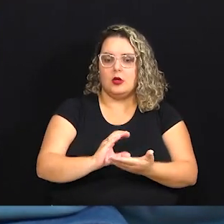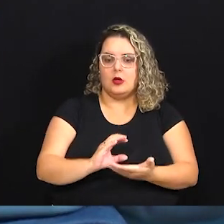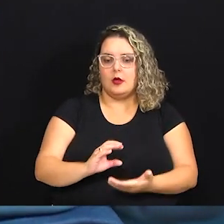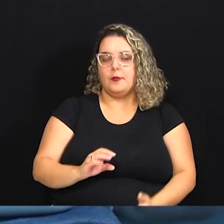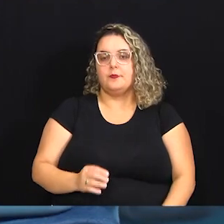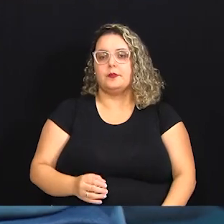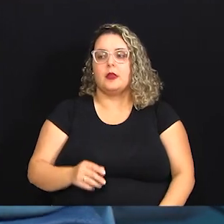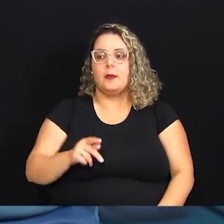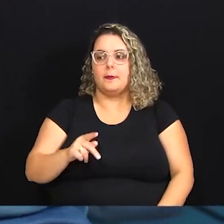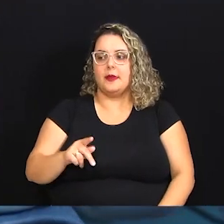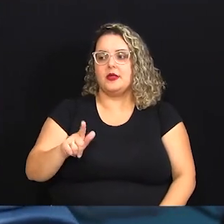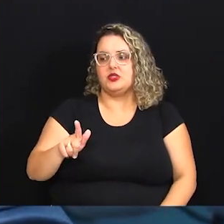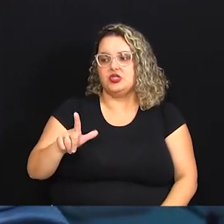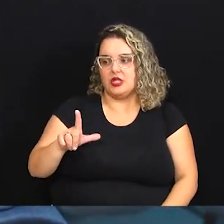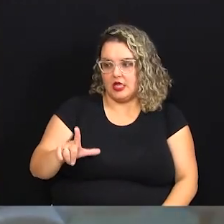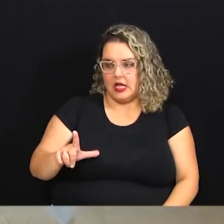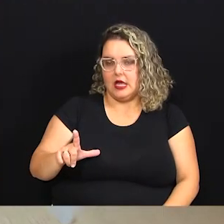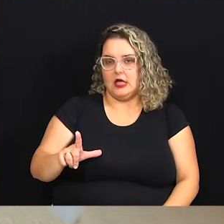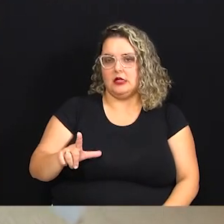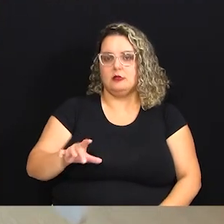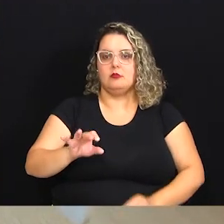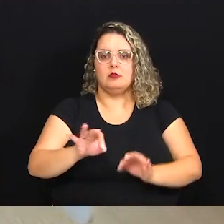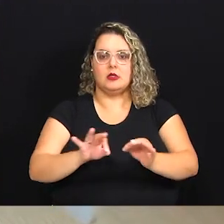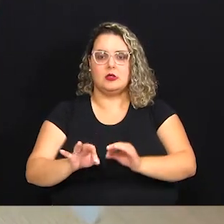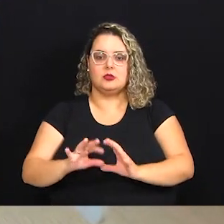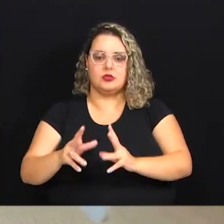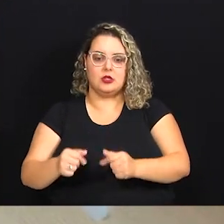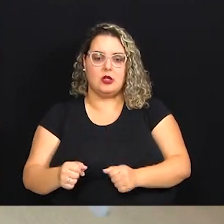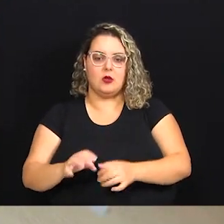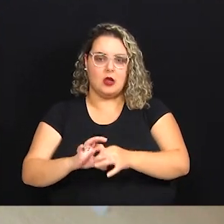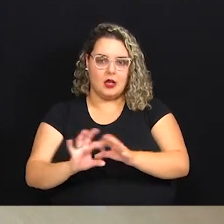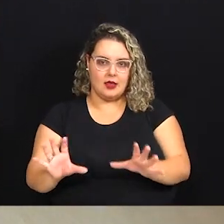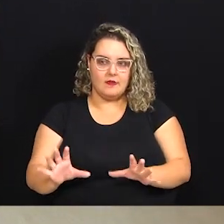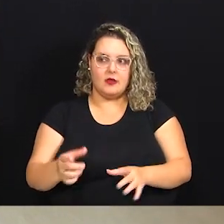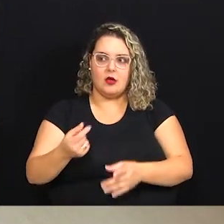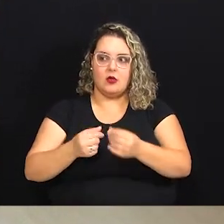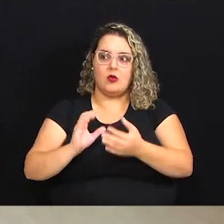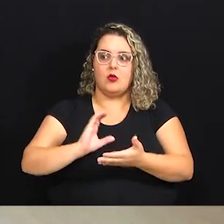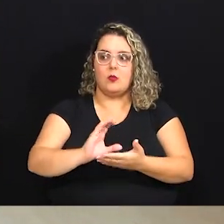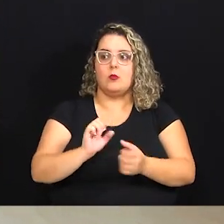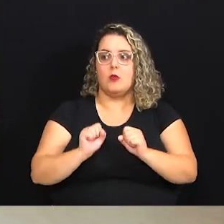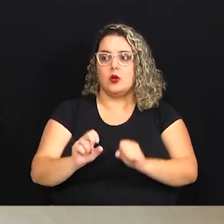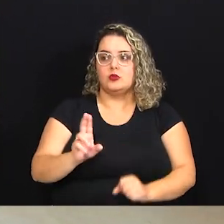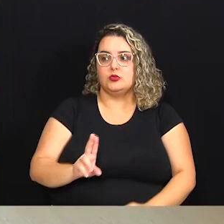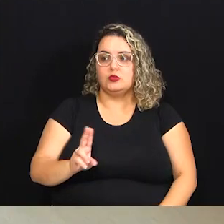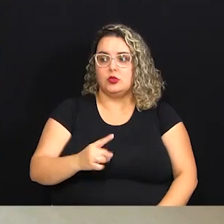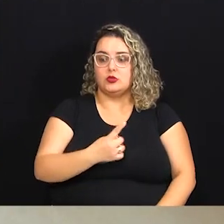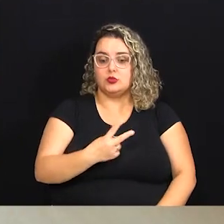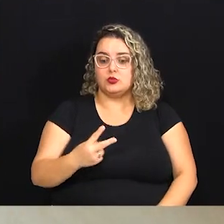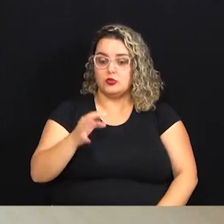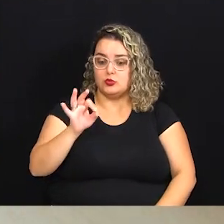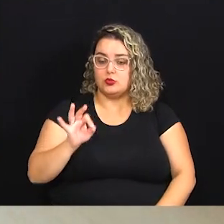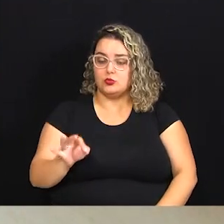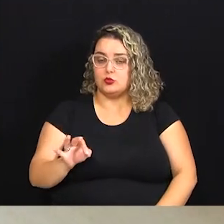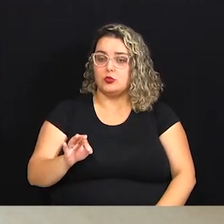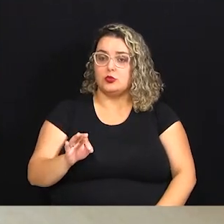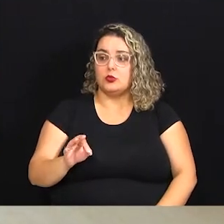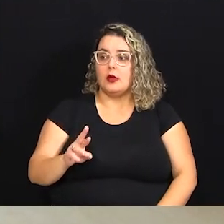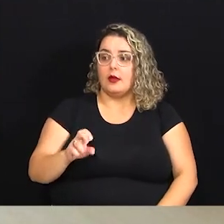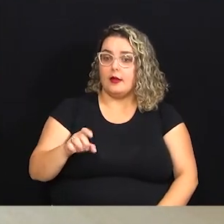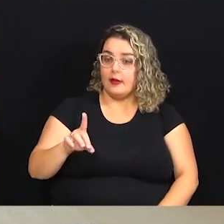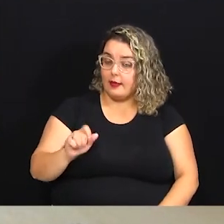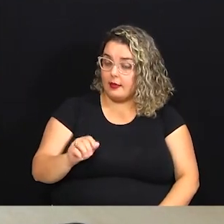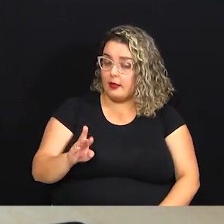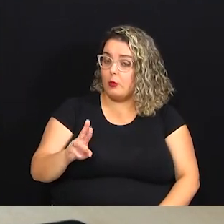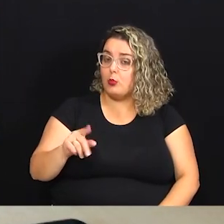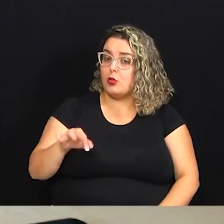que é o Plano Gerador de Benefício Livre, é como se fosse um fundo de investimento que você pode aplicar até os 12% da tua renda